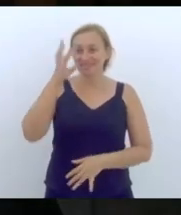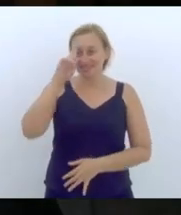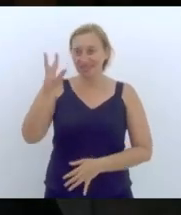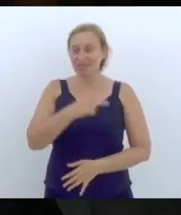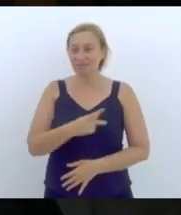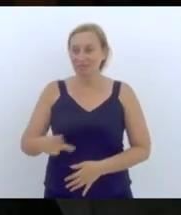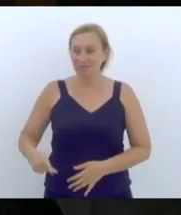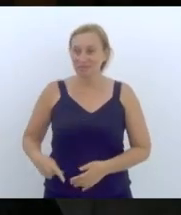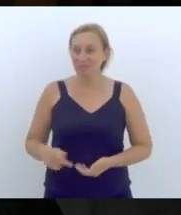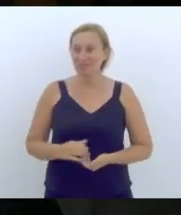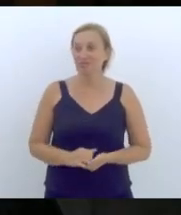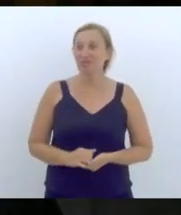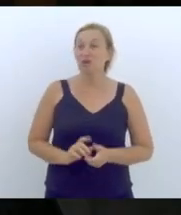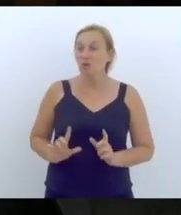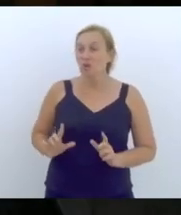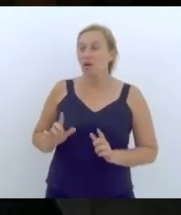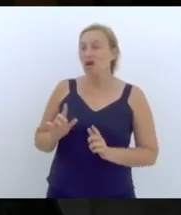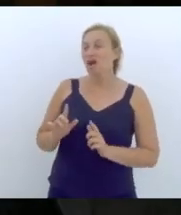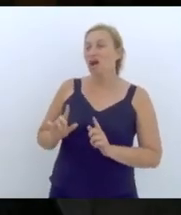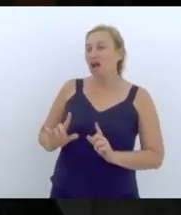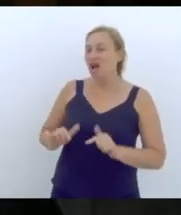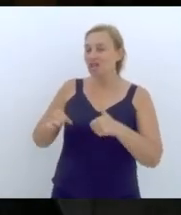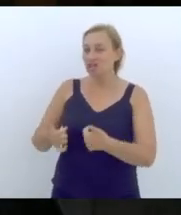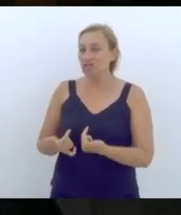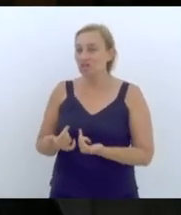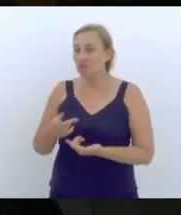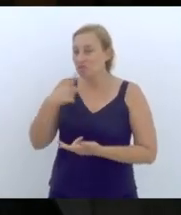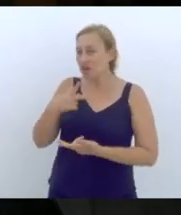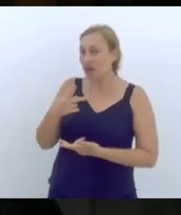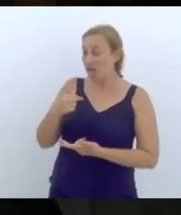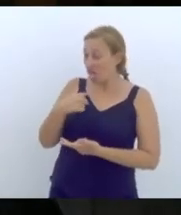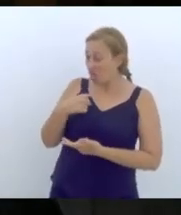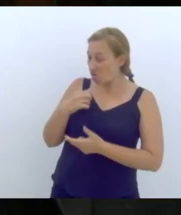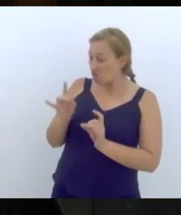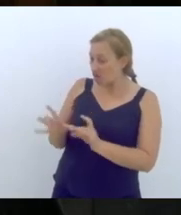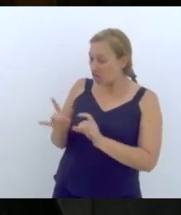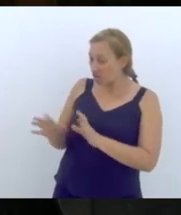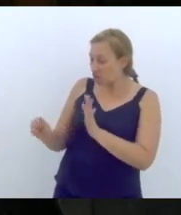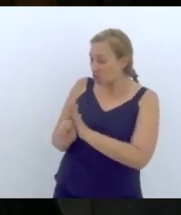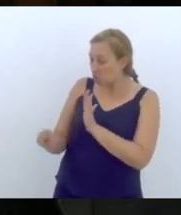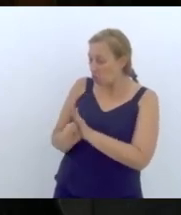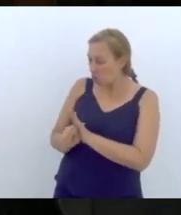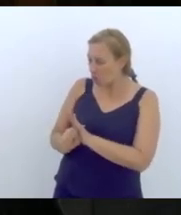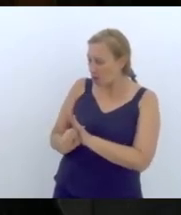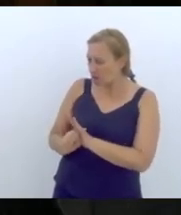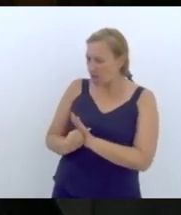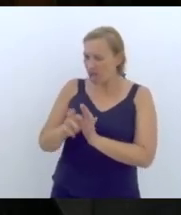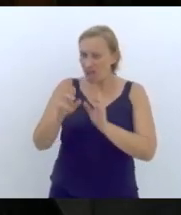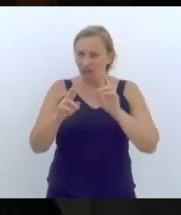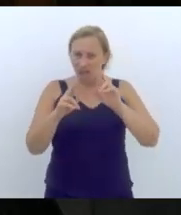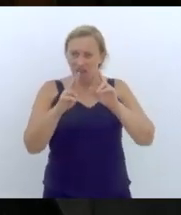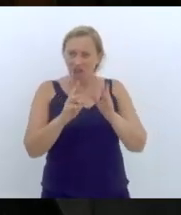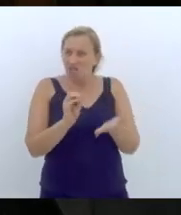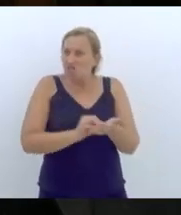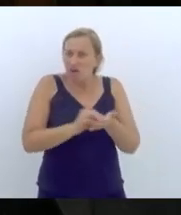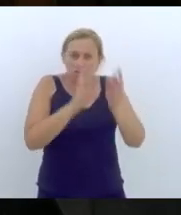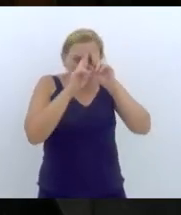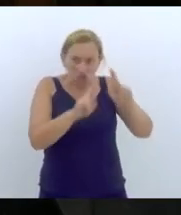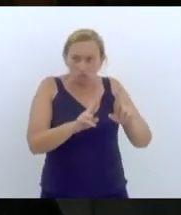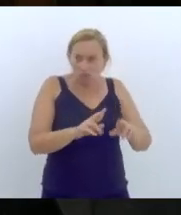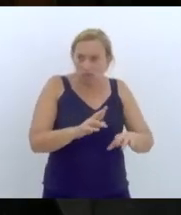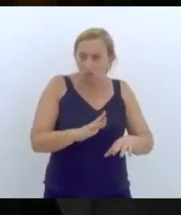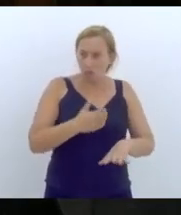presidente, a forma leviana que o deputado me acusa de vender drogas, ele falta com respeito não só para comigo, mas por mais de